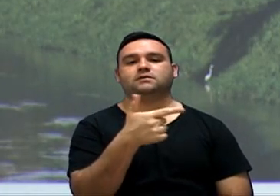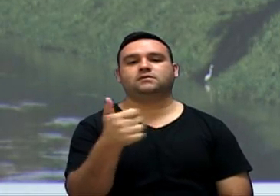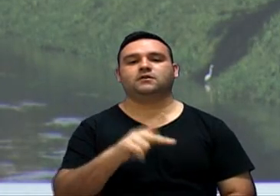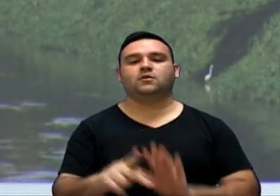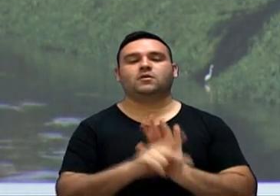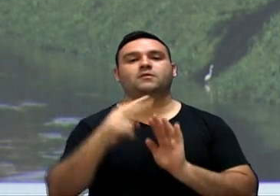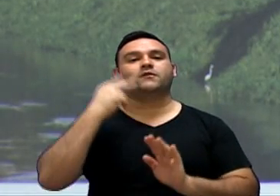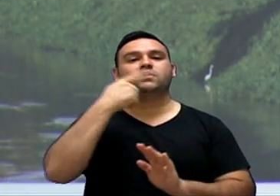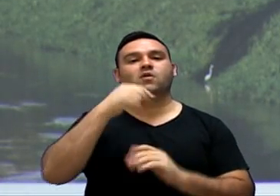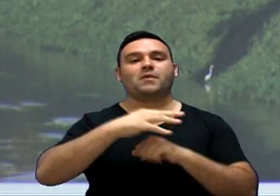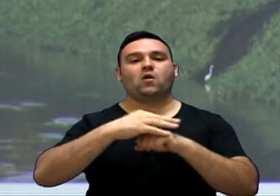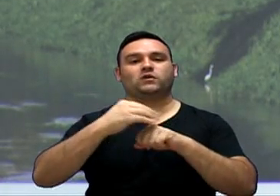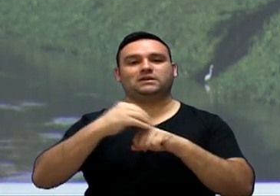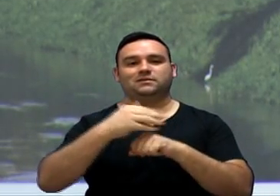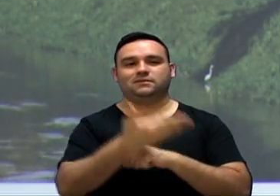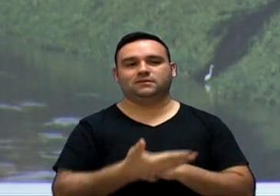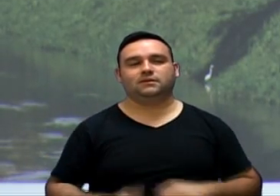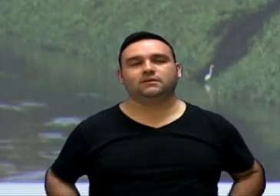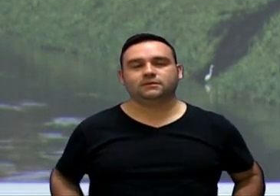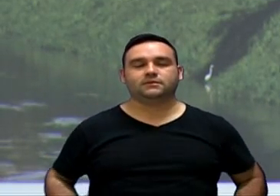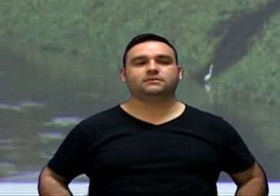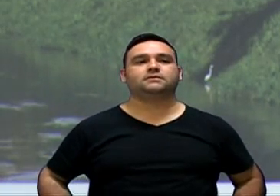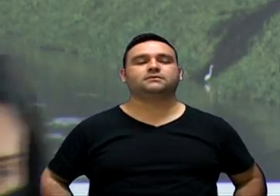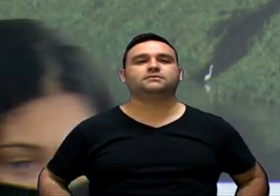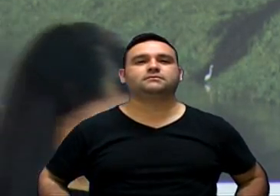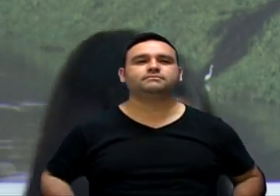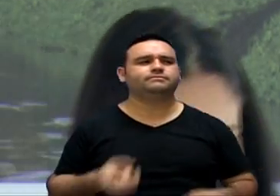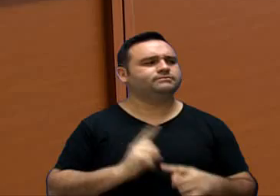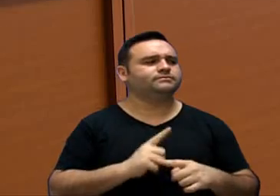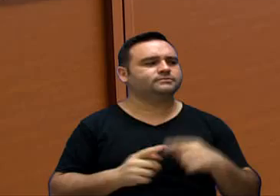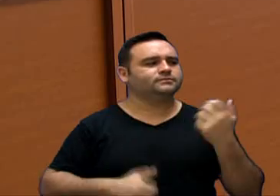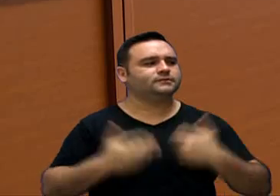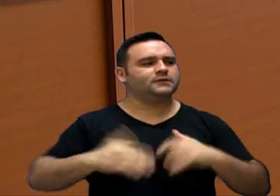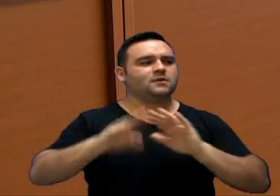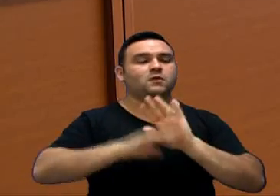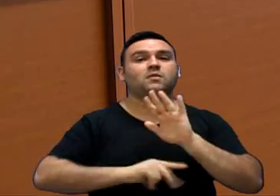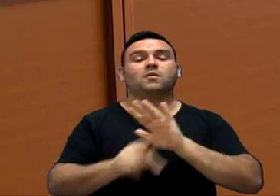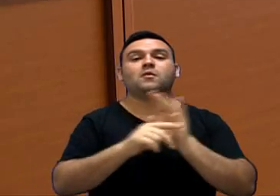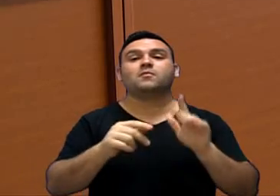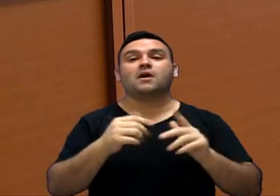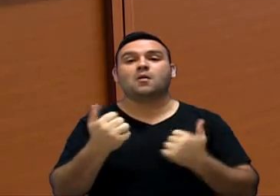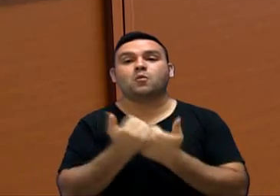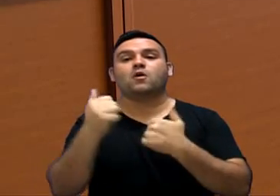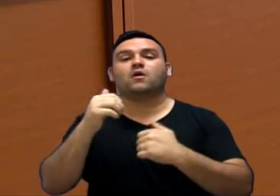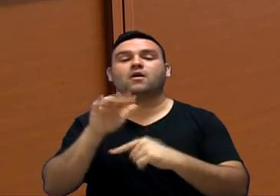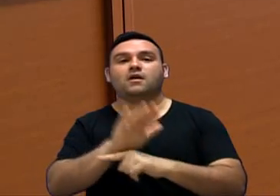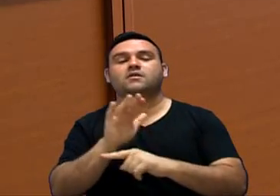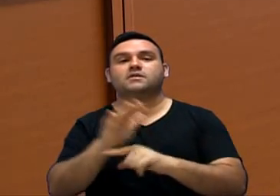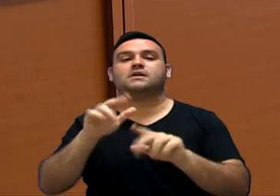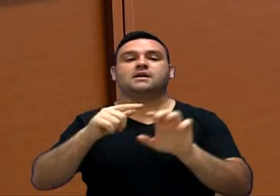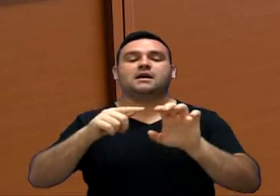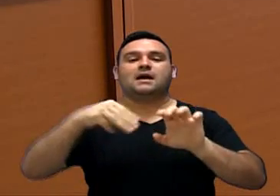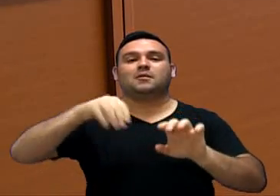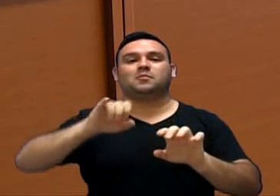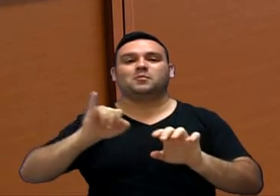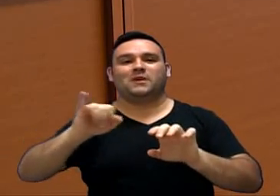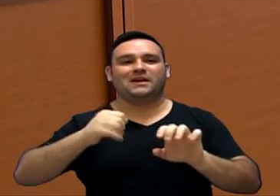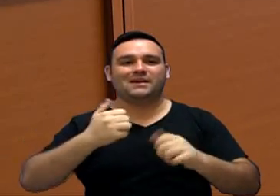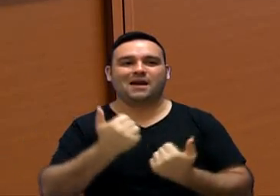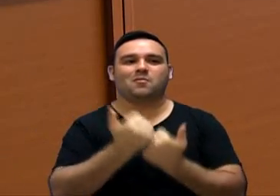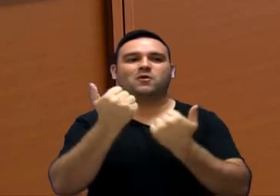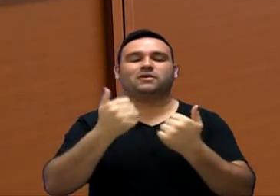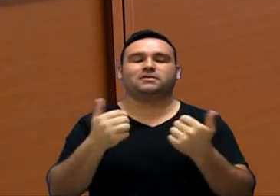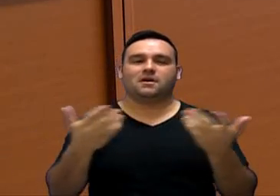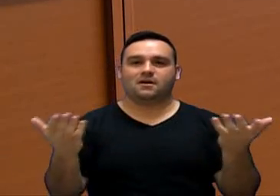100/2021 do vereador Rodrigo. Vendo que isso é o programa de apoio aos microempreendedores individuais, MEI.